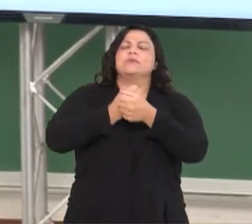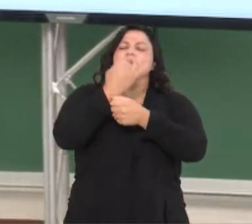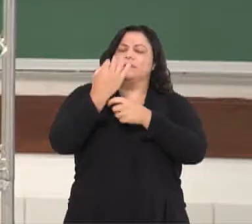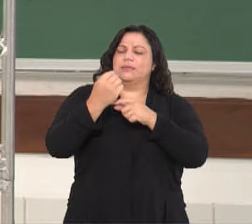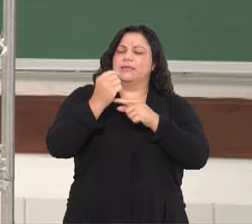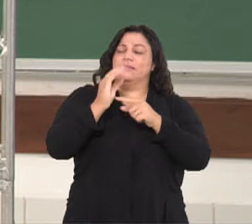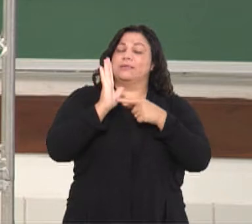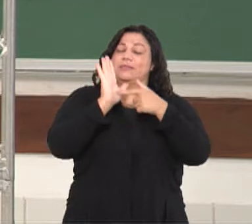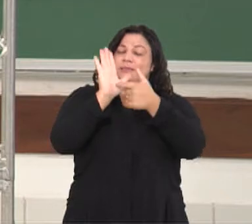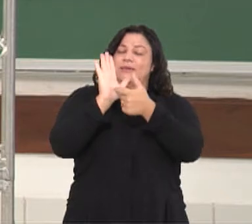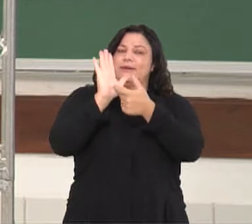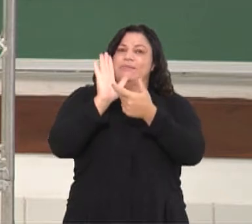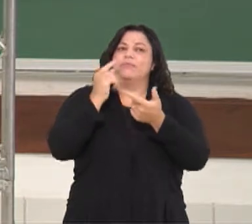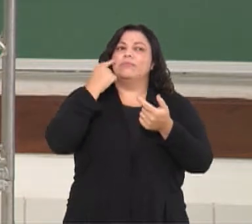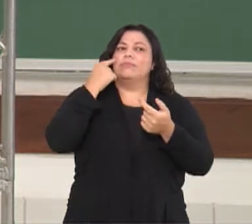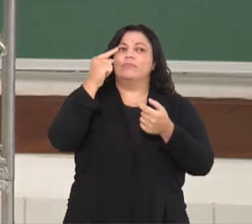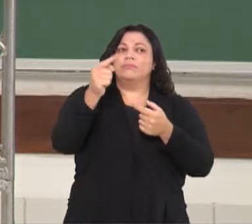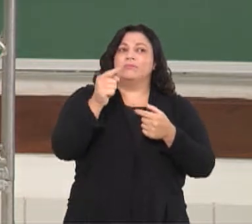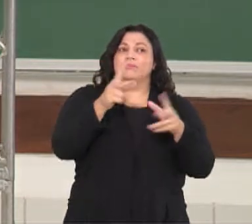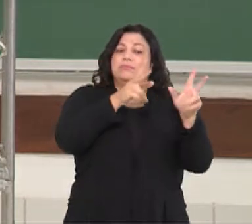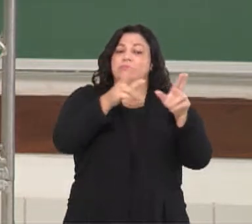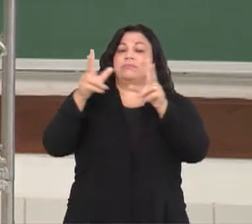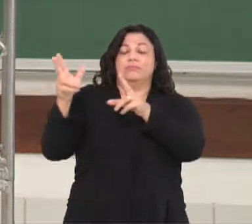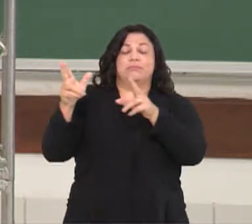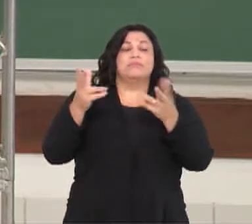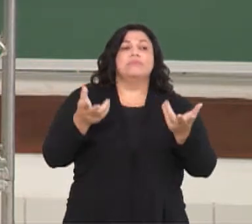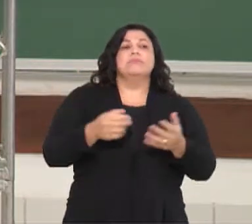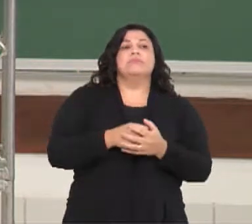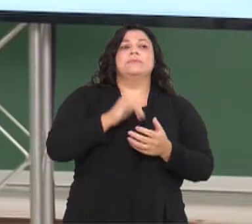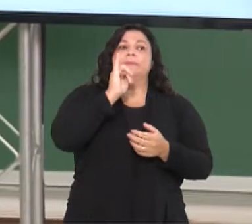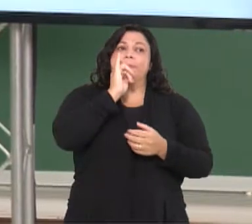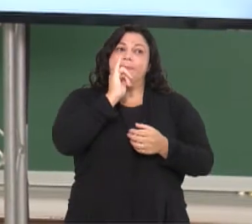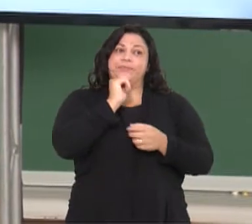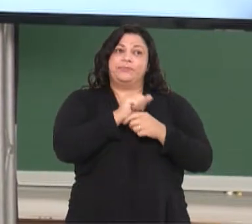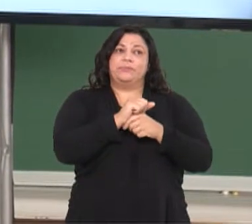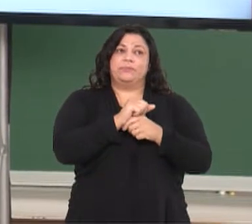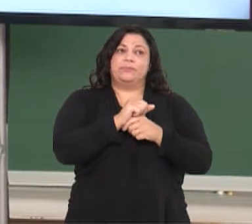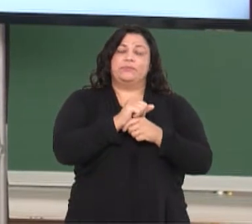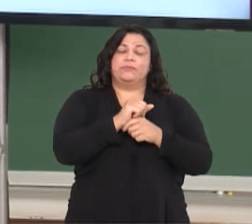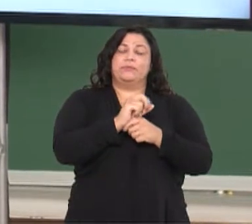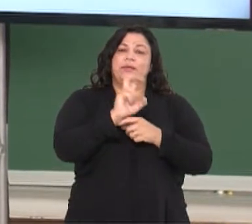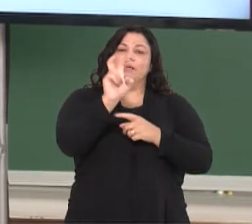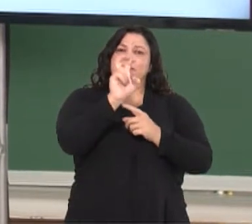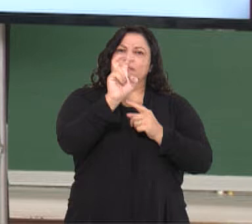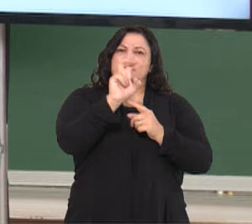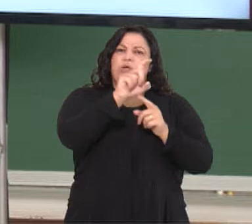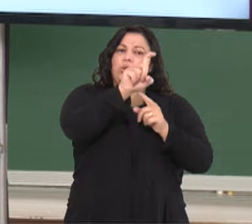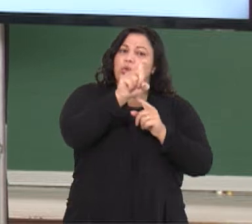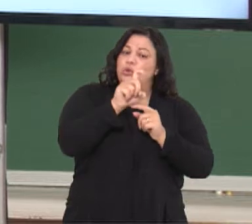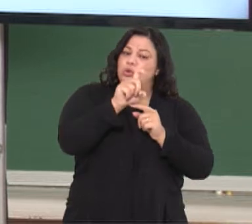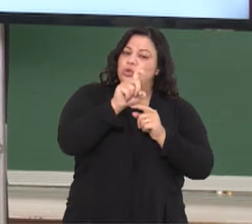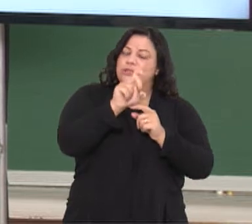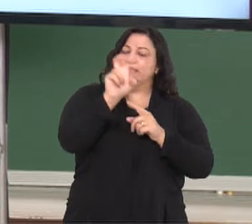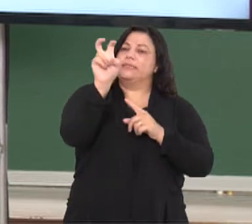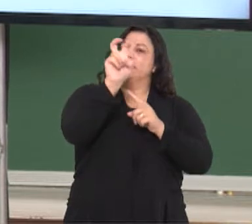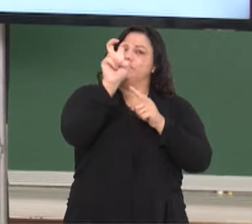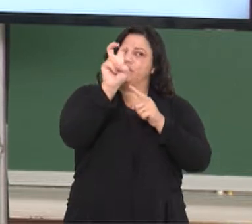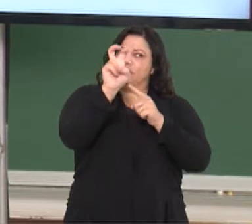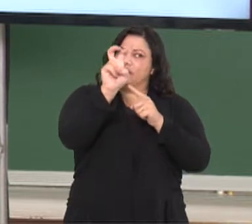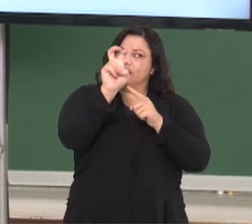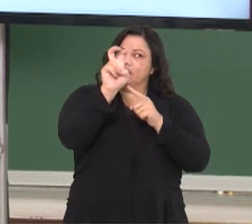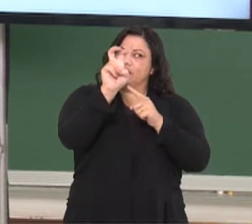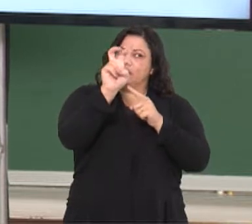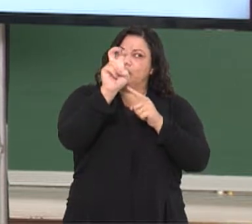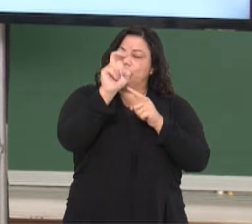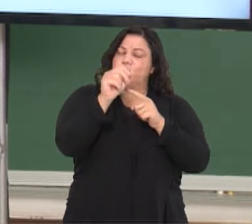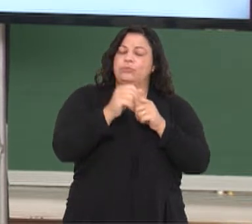variáveis com o mesmo expoente. Variável 5, ou variável x com expoente 5, à frente dela